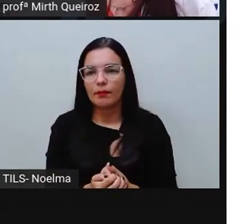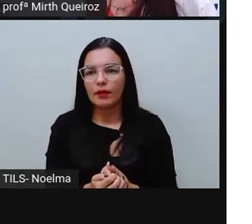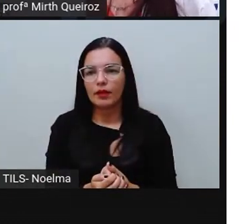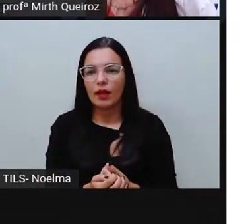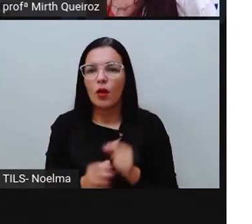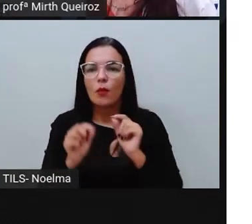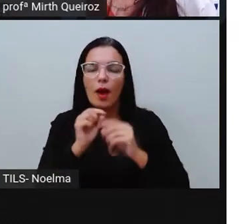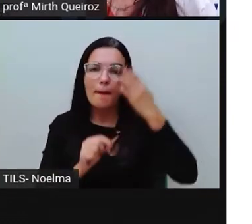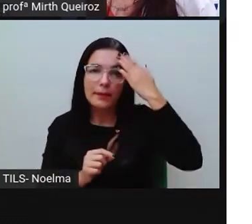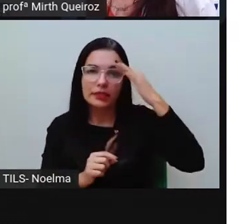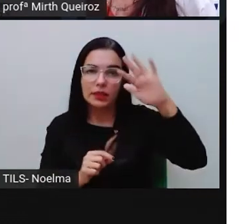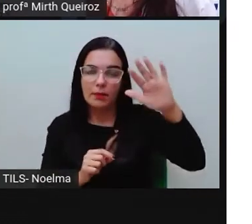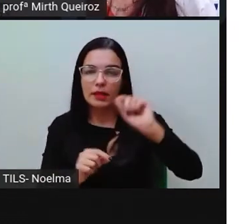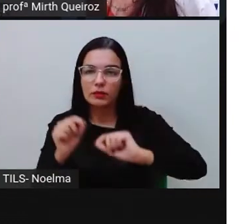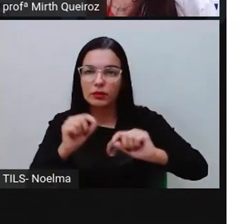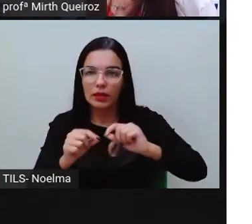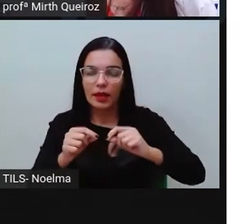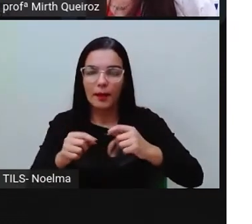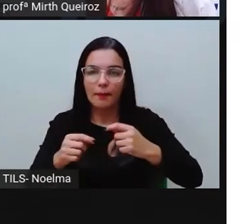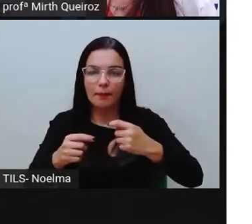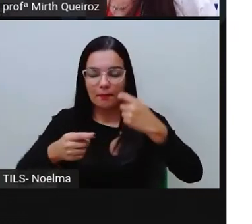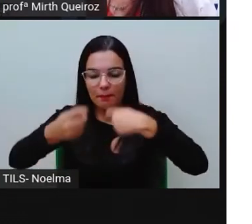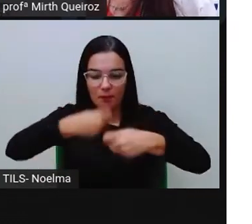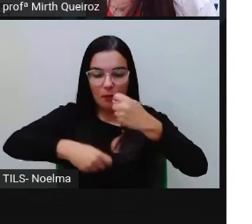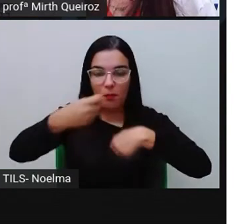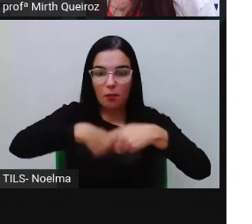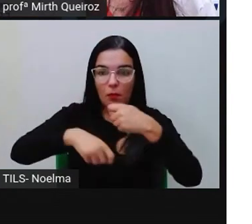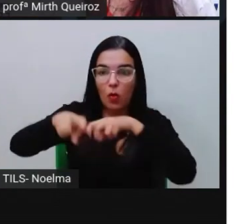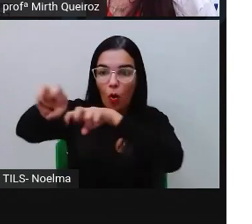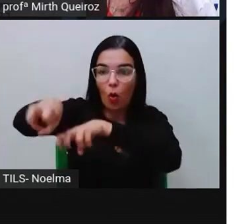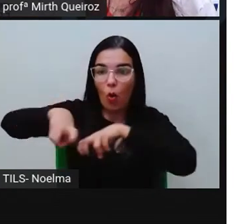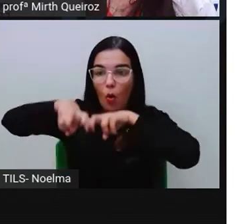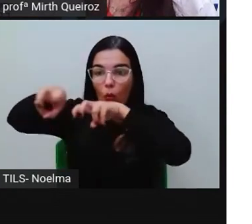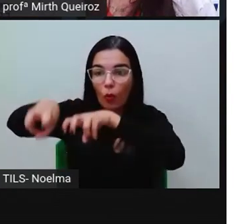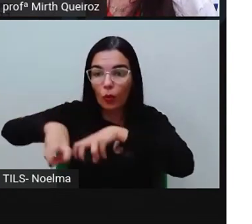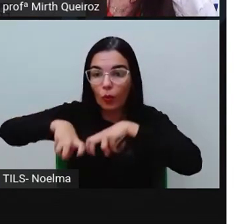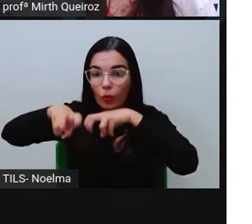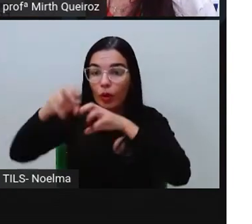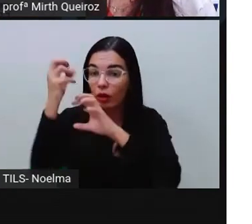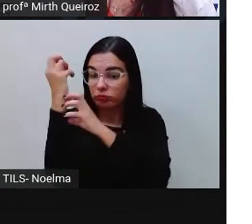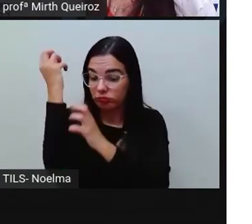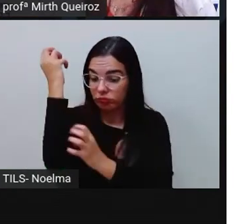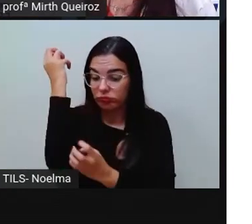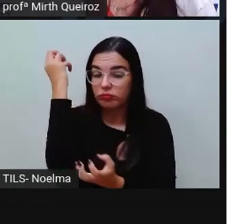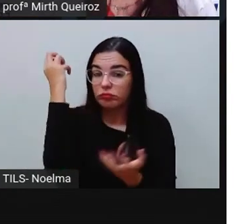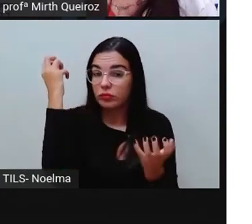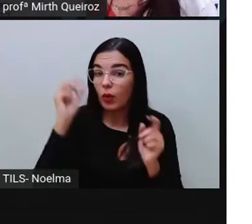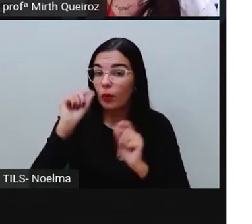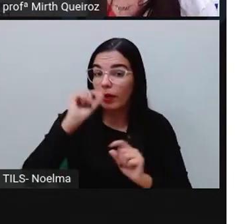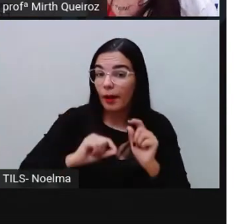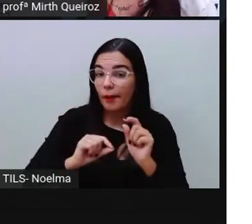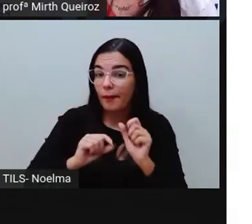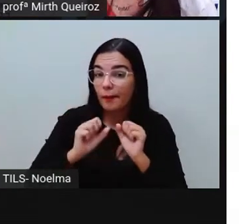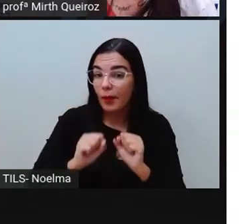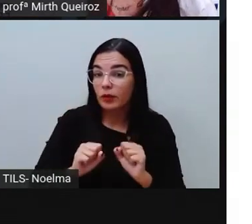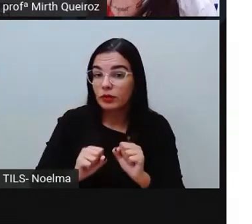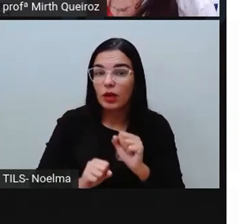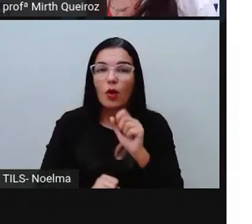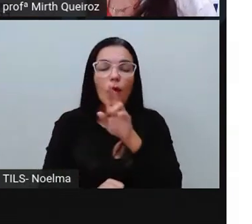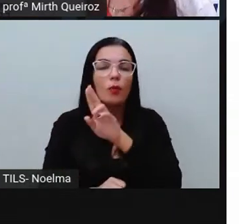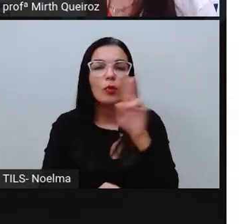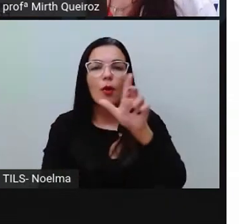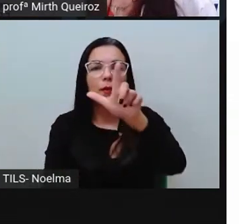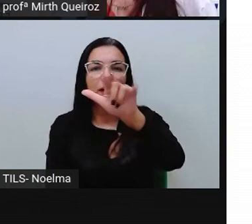Como principais produtos agrícolas, nós temos na caatinga o